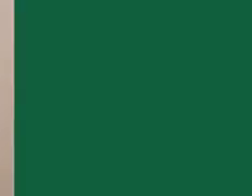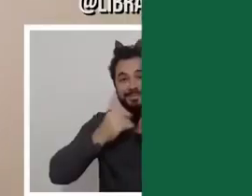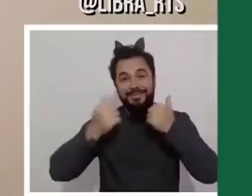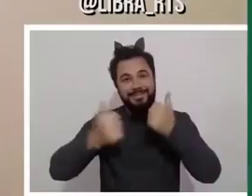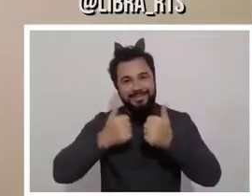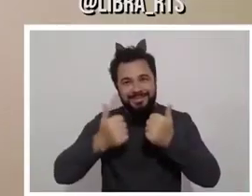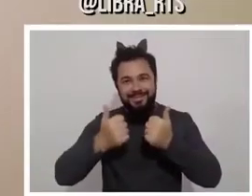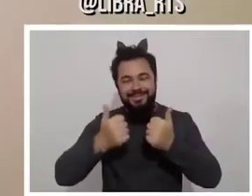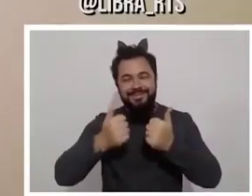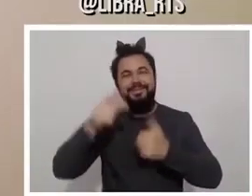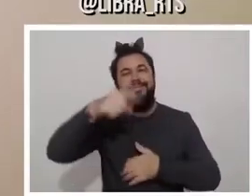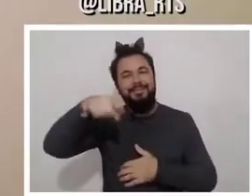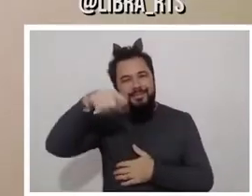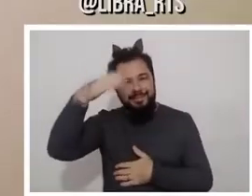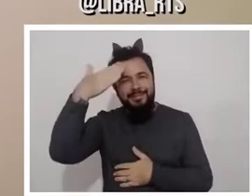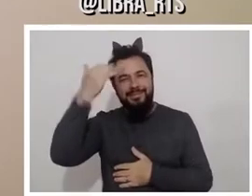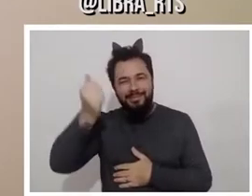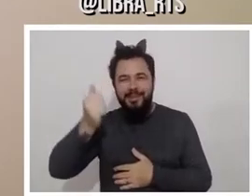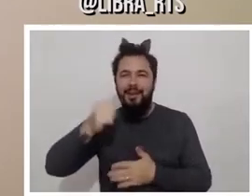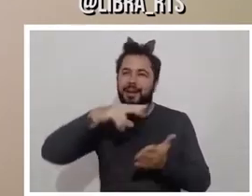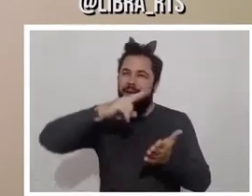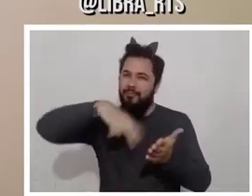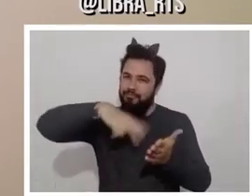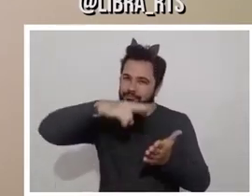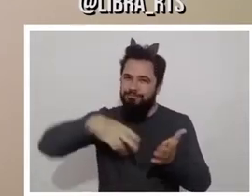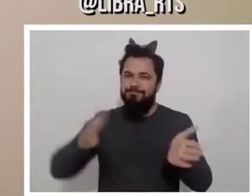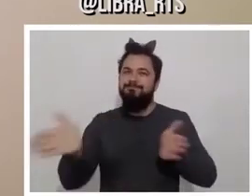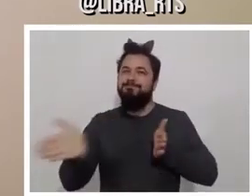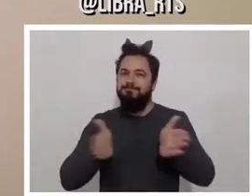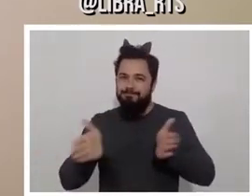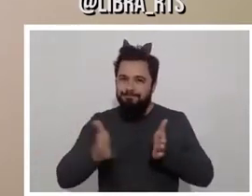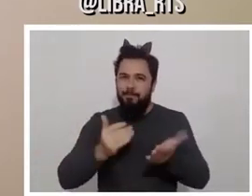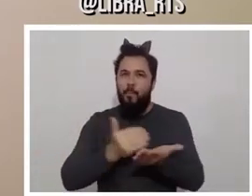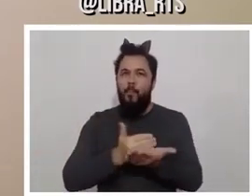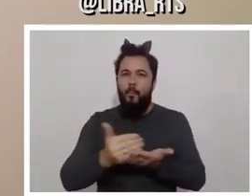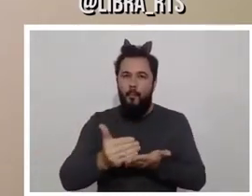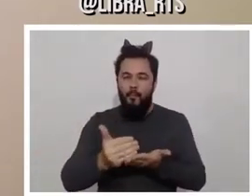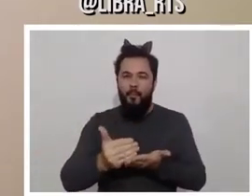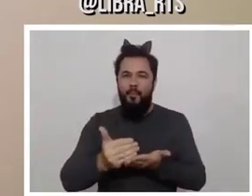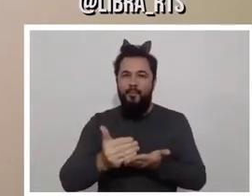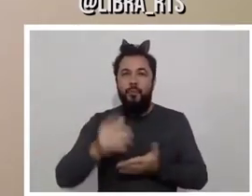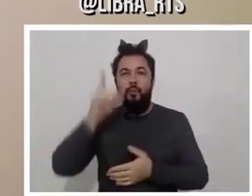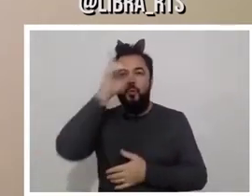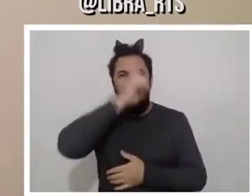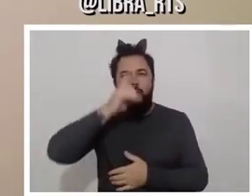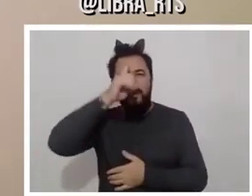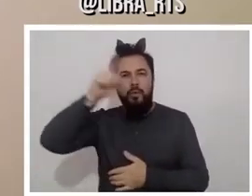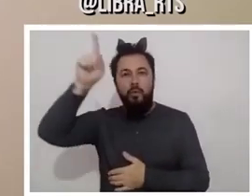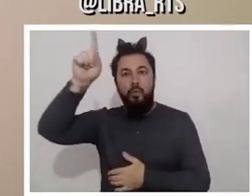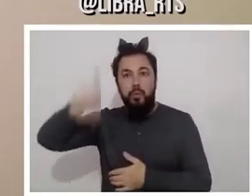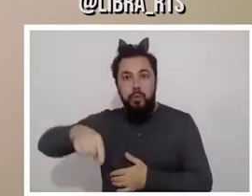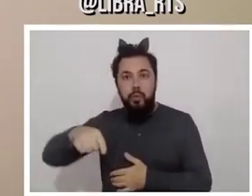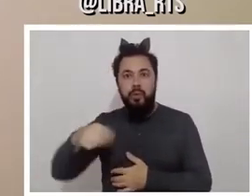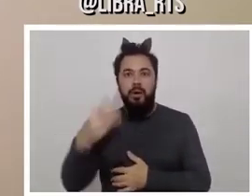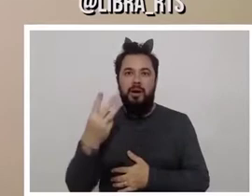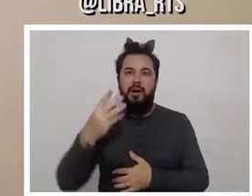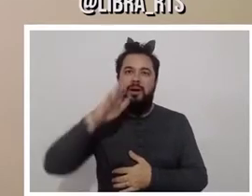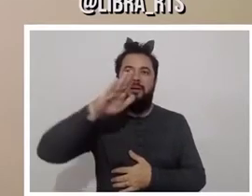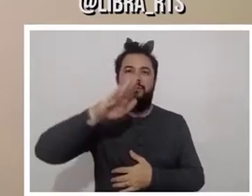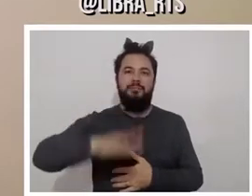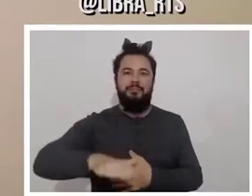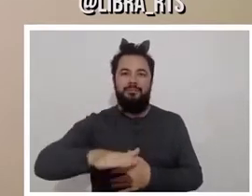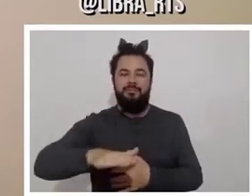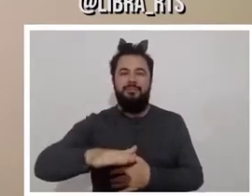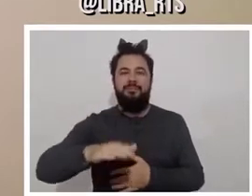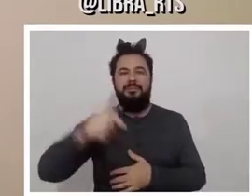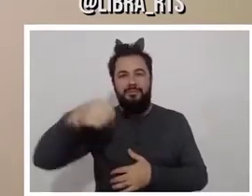oi tudo bem pessoal você já sabe começando agora e assim tem sido sempre aos domingos